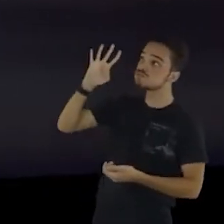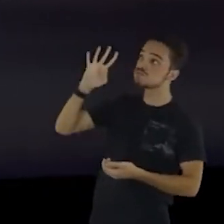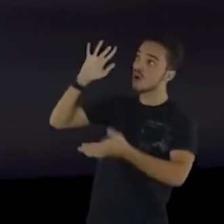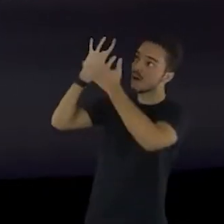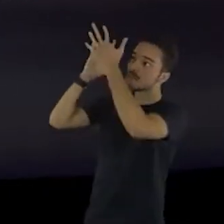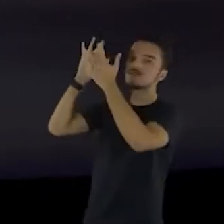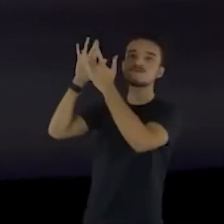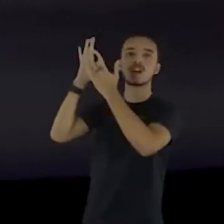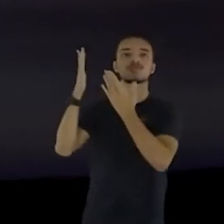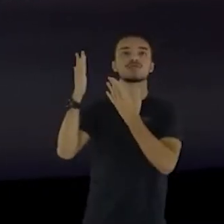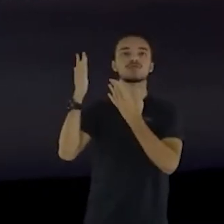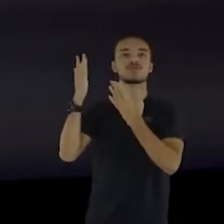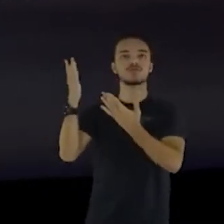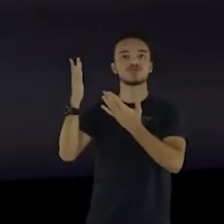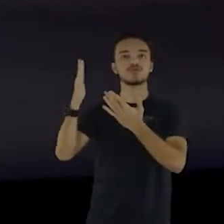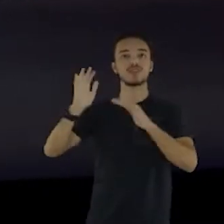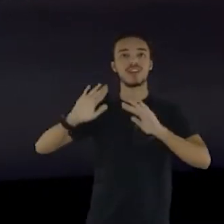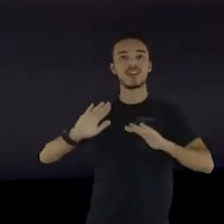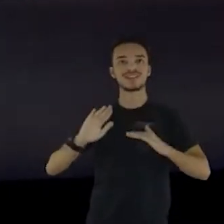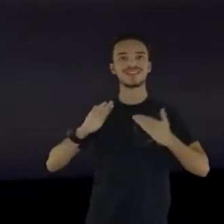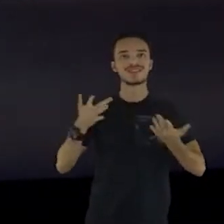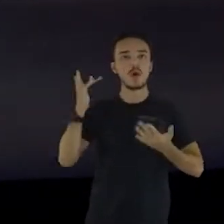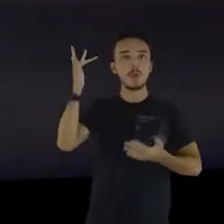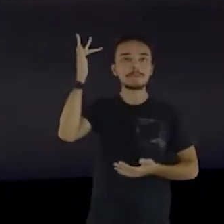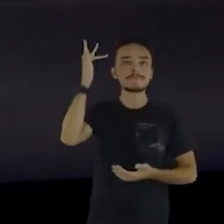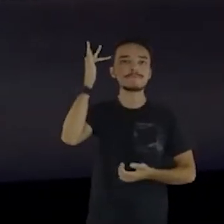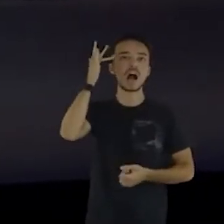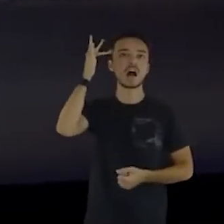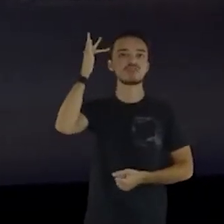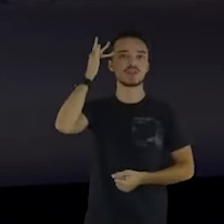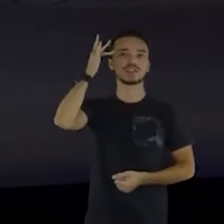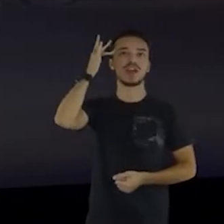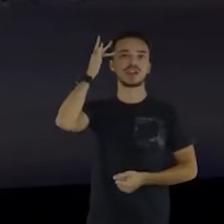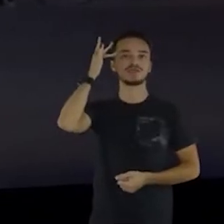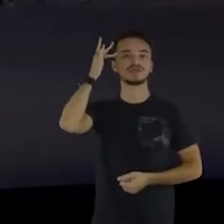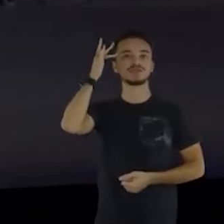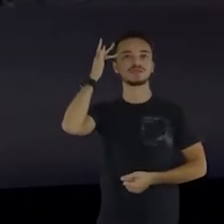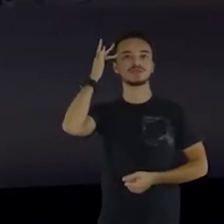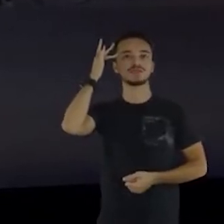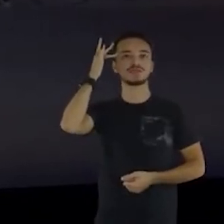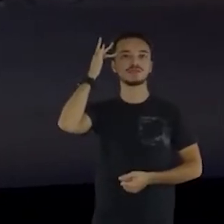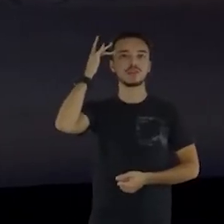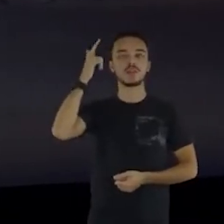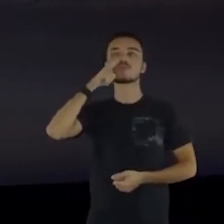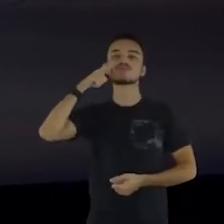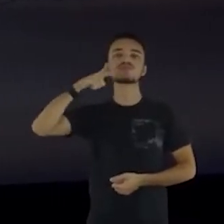e cheguemos à maturidade, repita comigo, maturidade,